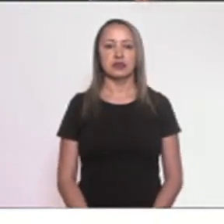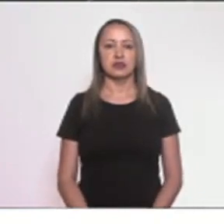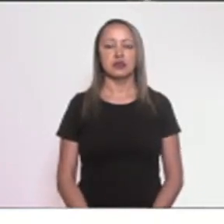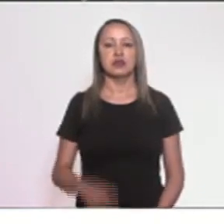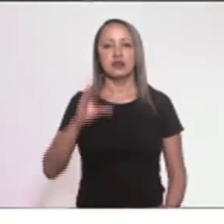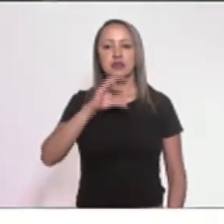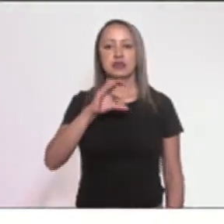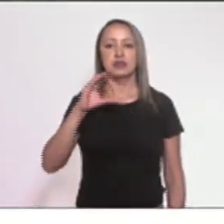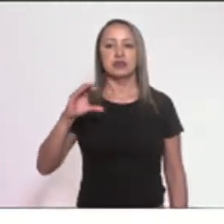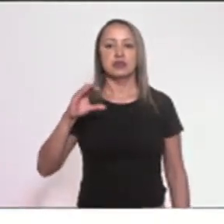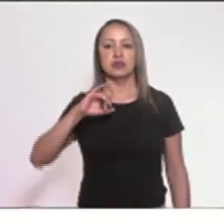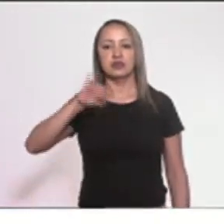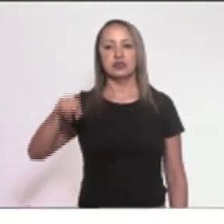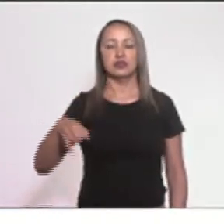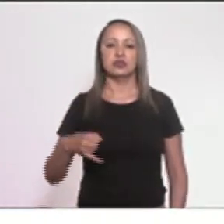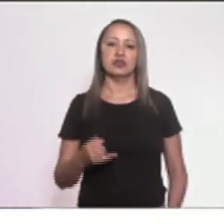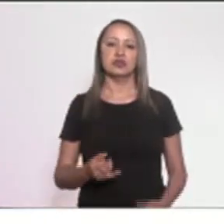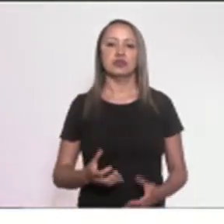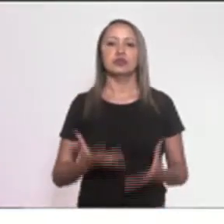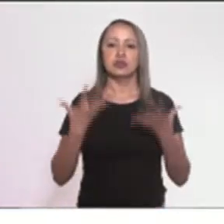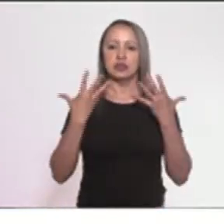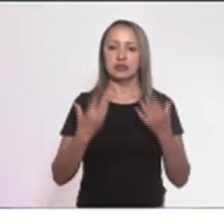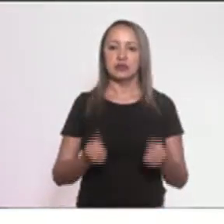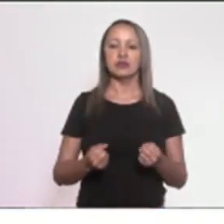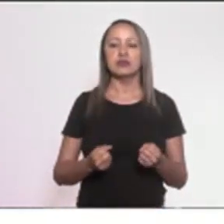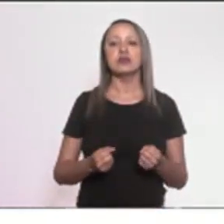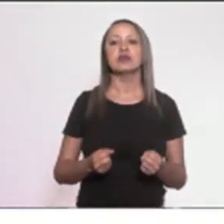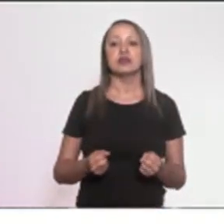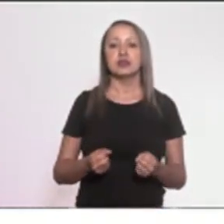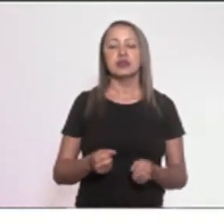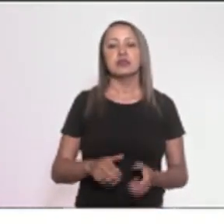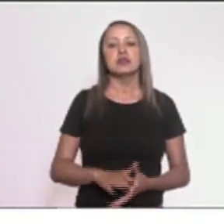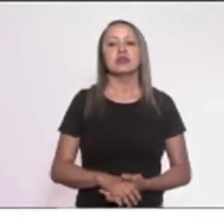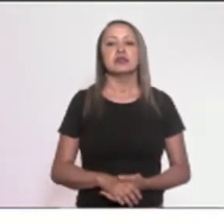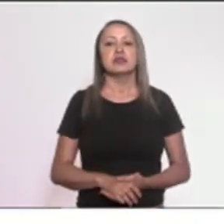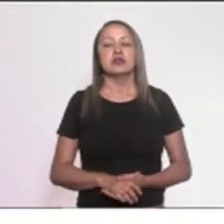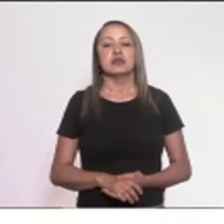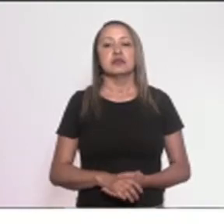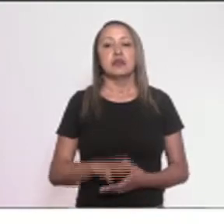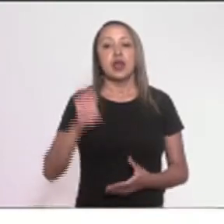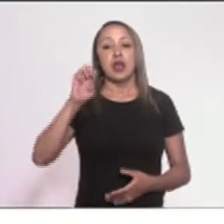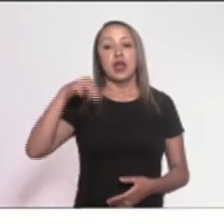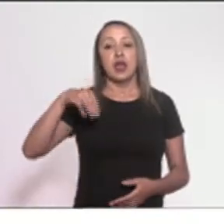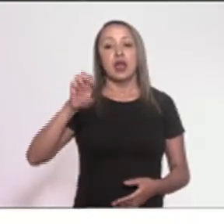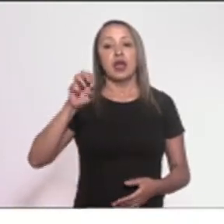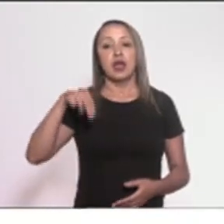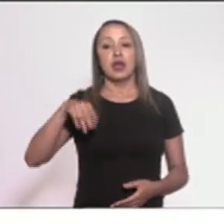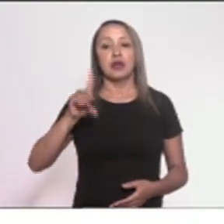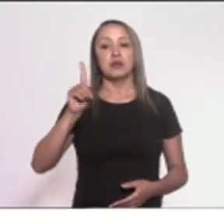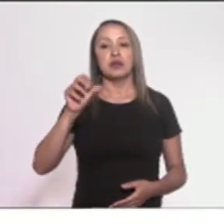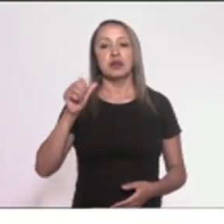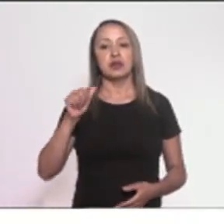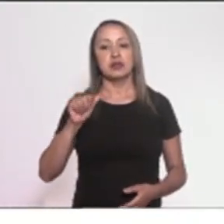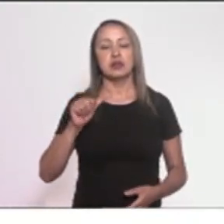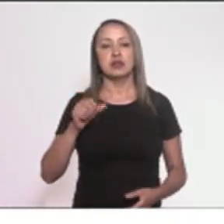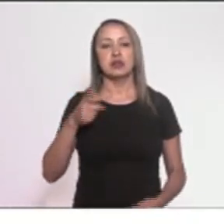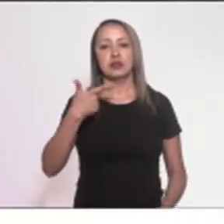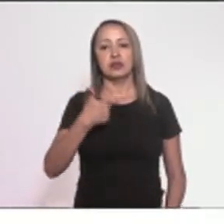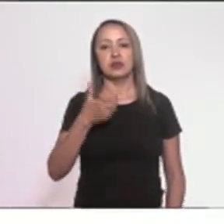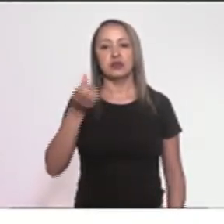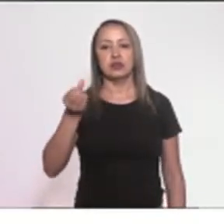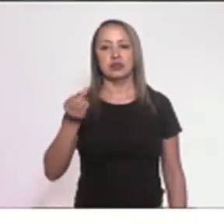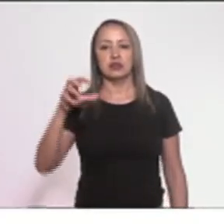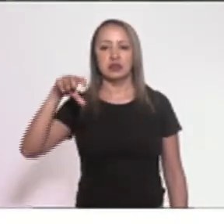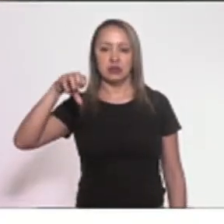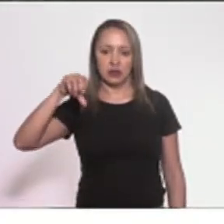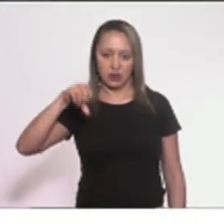CCJ é favorável às emendas 2, 6 e 9, favorável com subemendas às